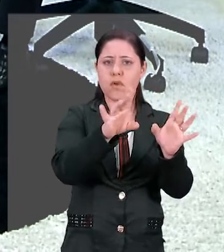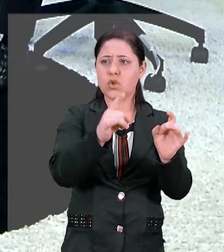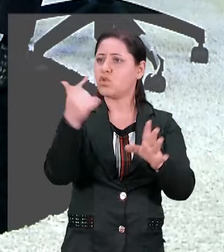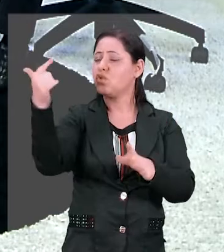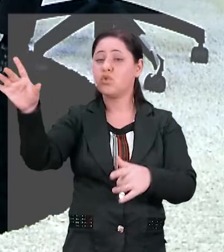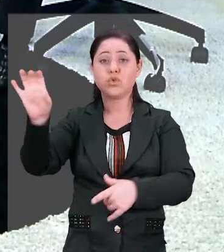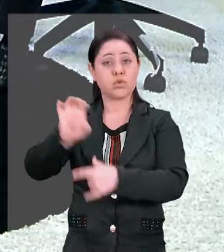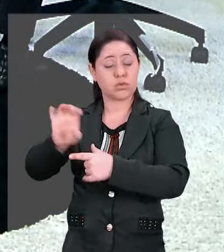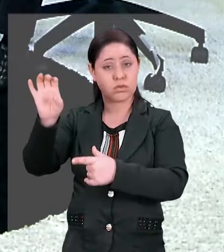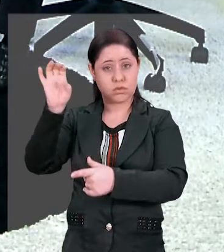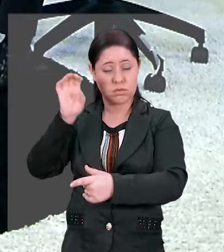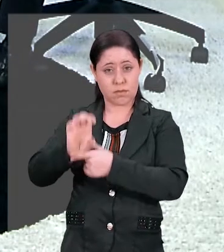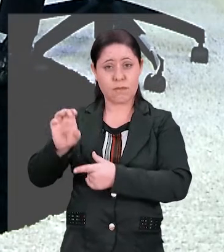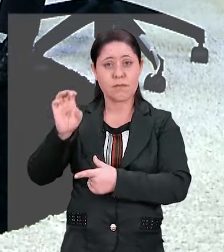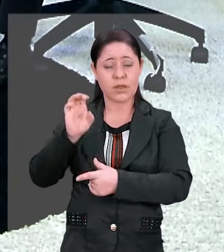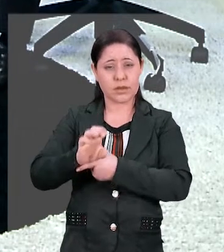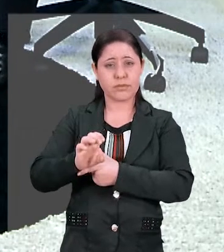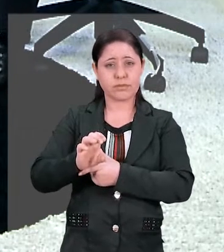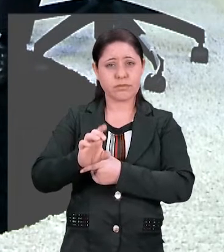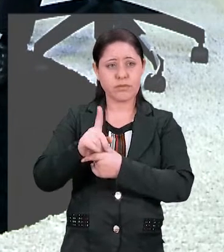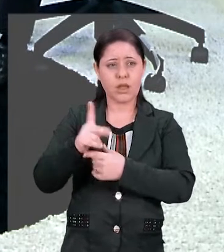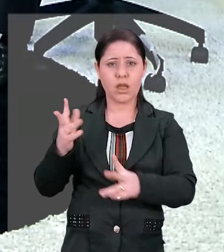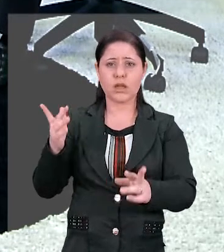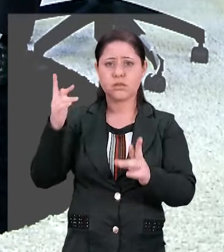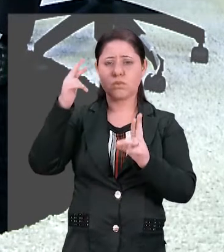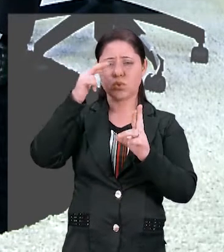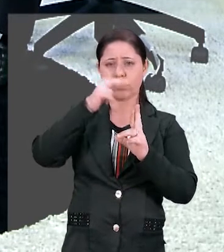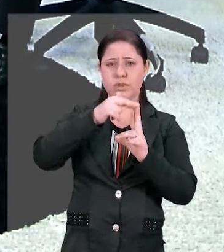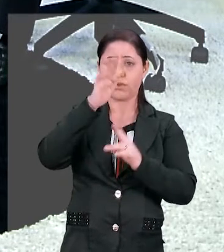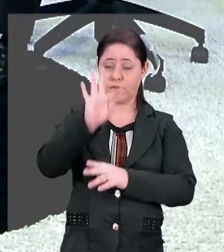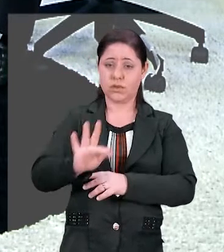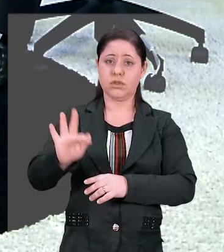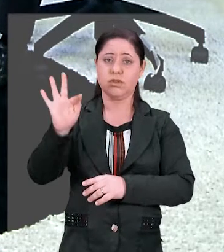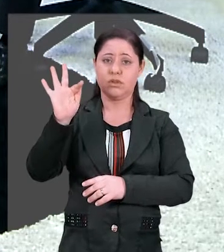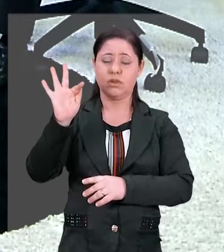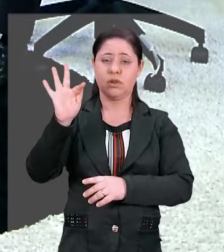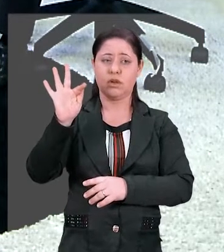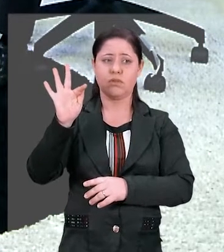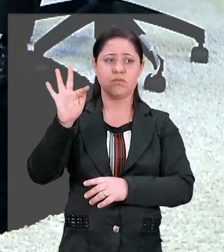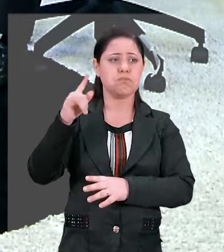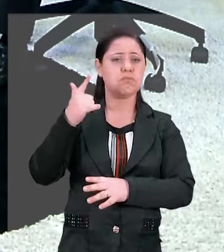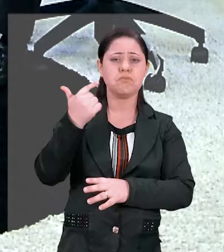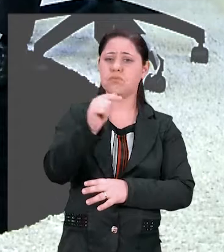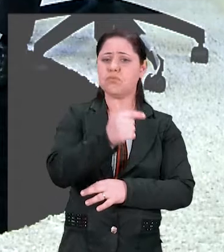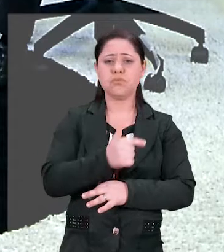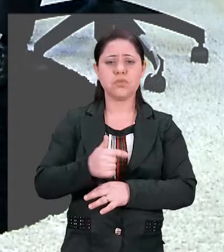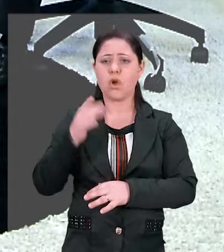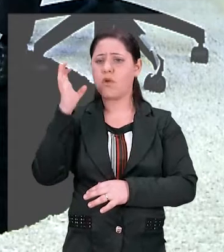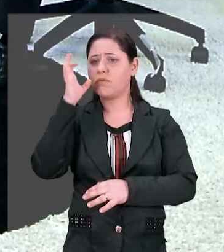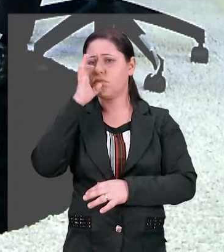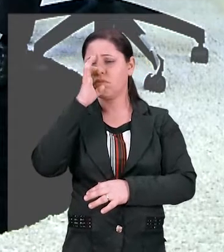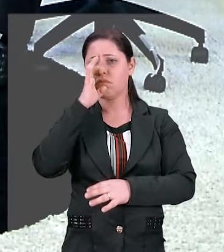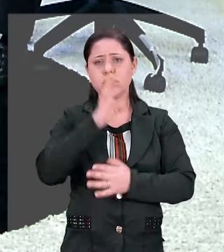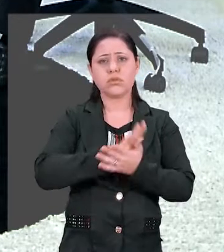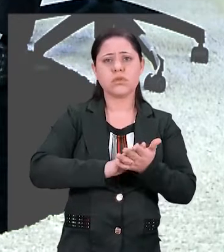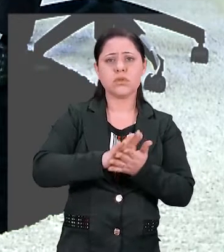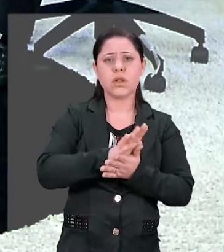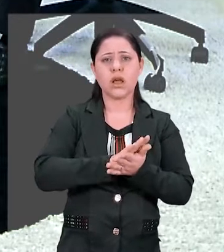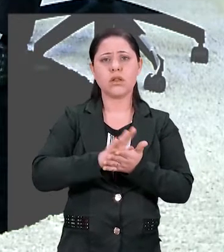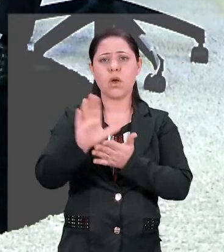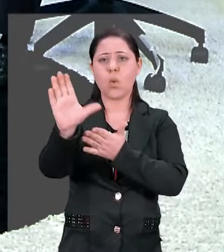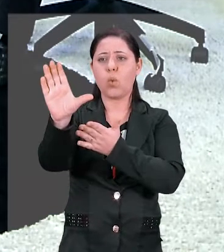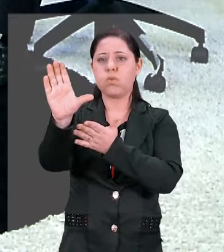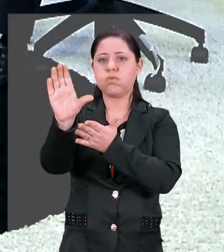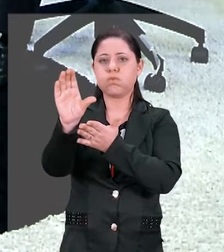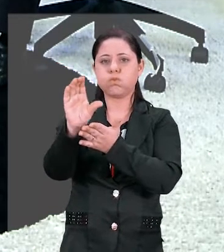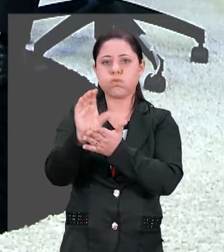são de responsabilidade federal, nós não recebemos, né, doutor Carlos, nem Barbosinha, recursos federais para